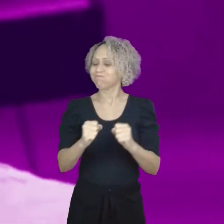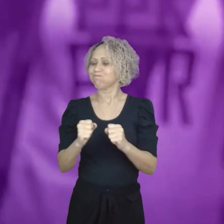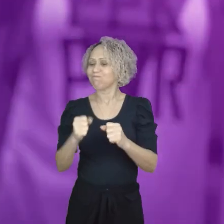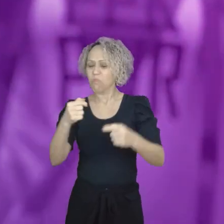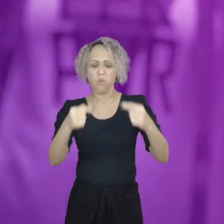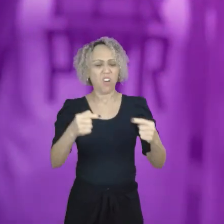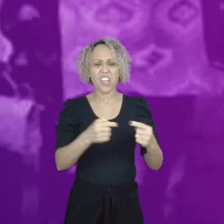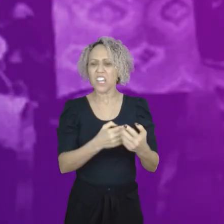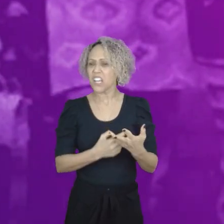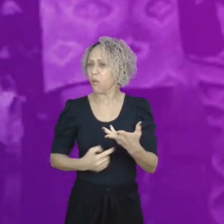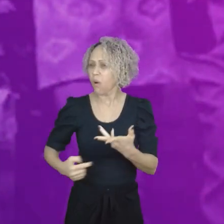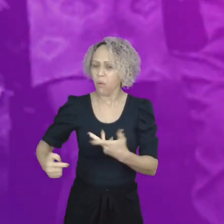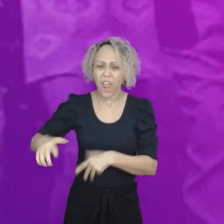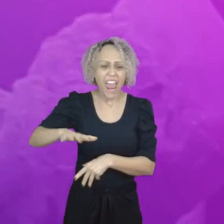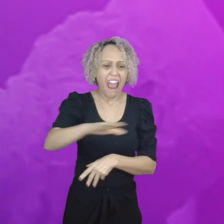poder.